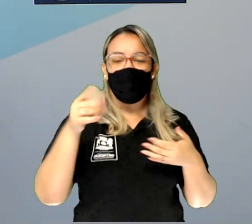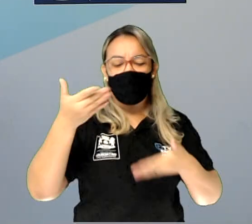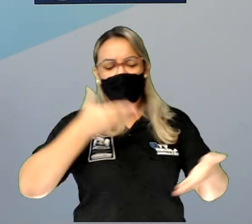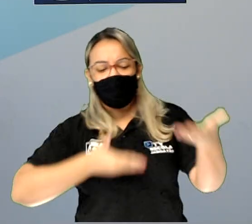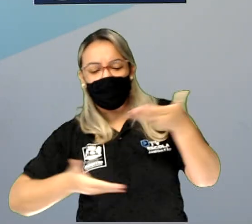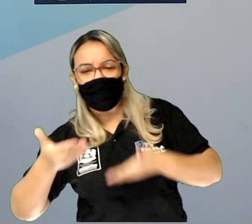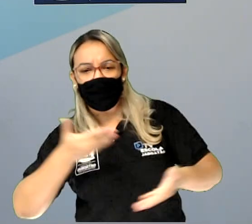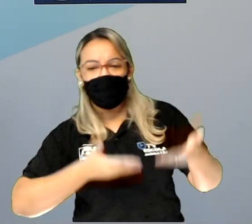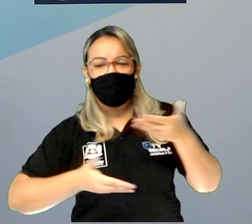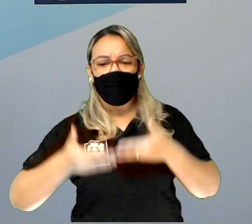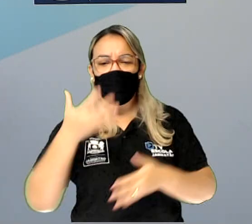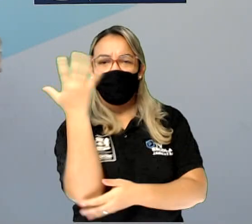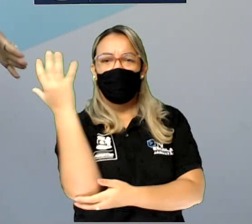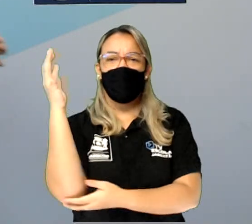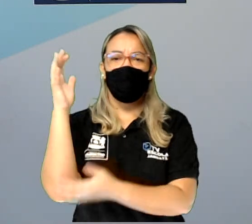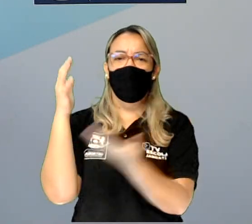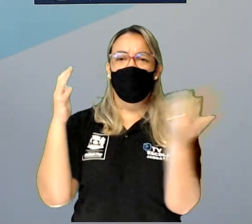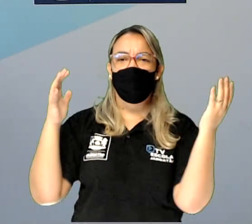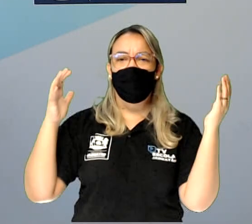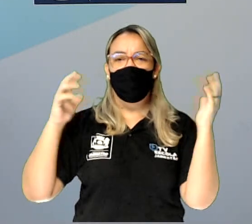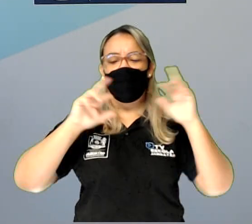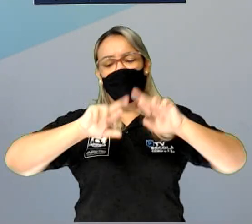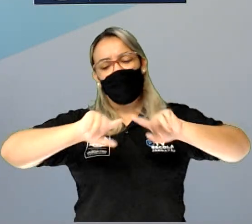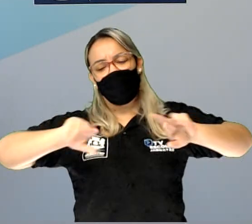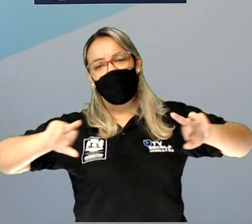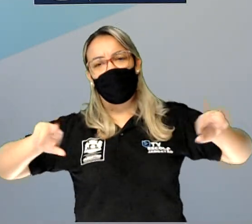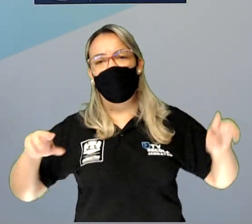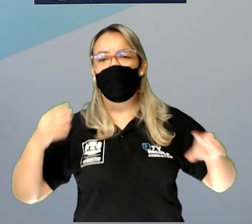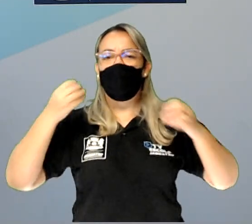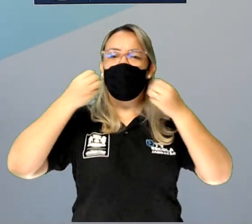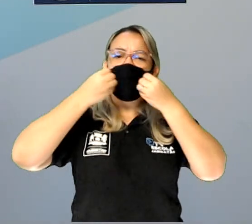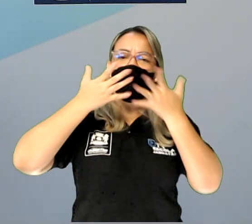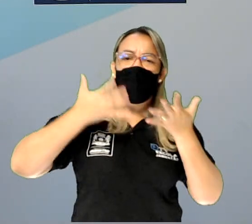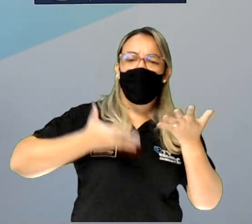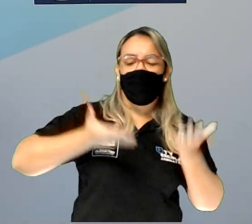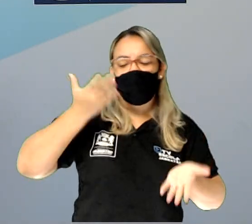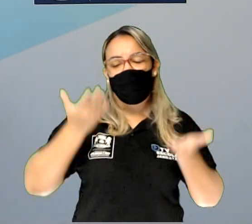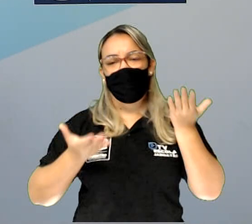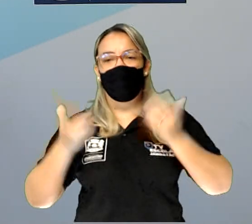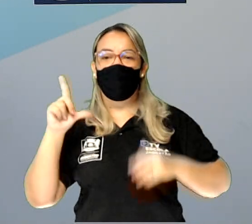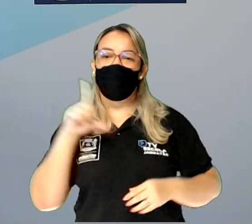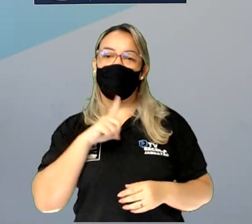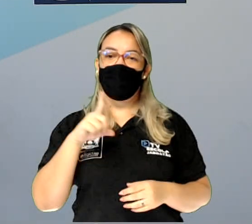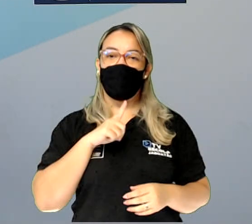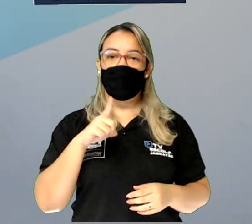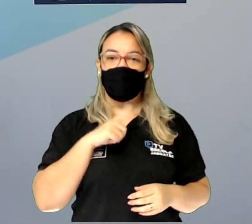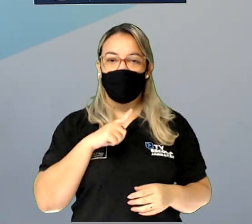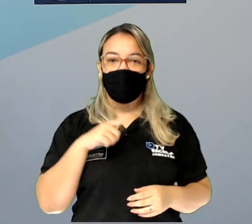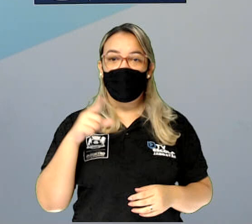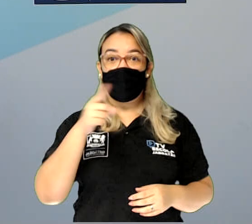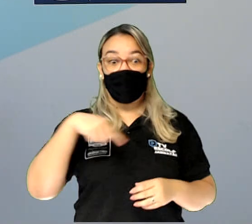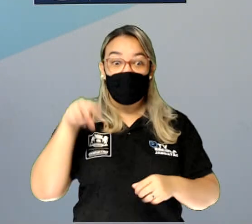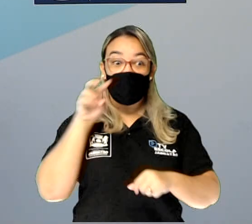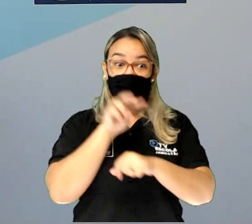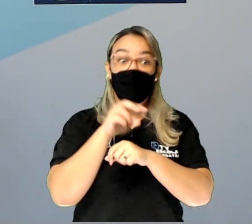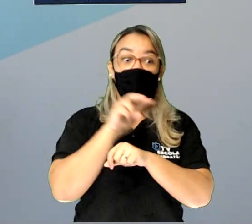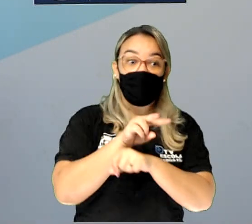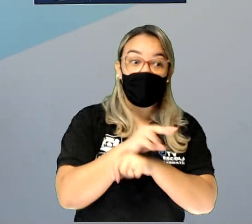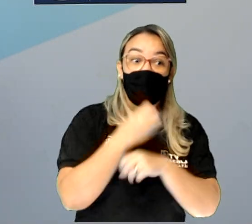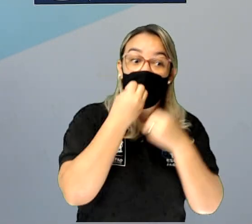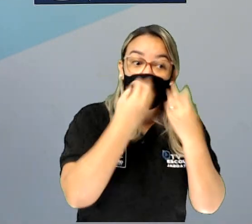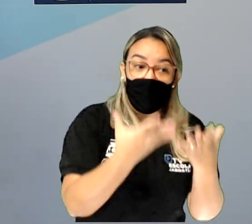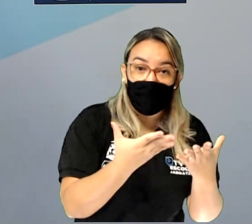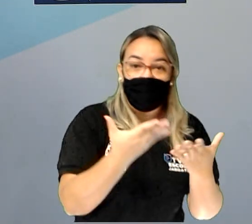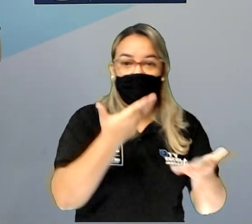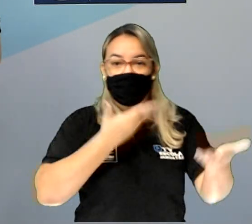Interaja com a natureza, com o meio ambiente de forma bem equilibrada, tá? O que a gente fizer de bom, a gente vai receber